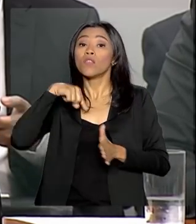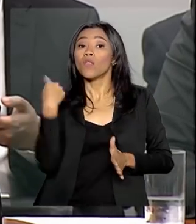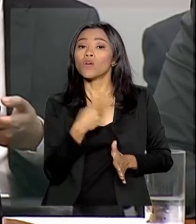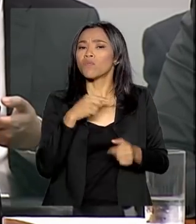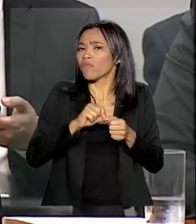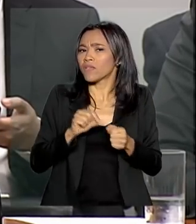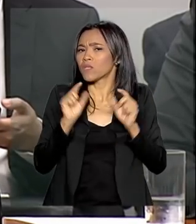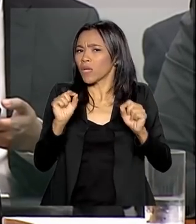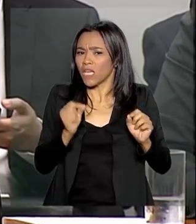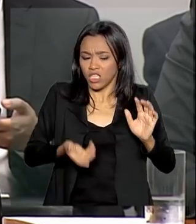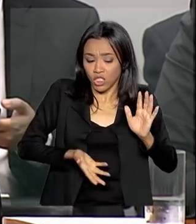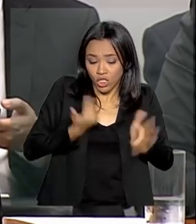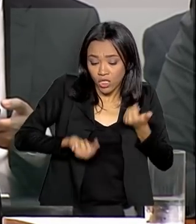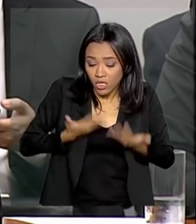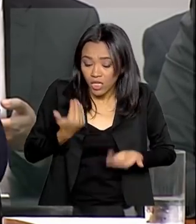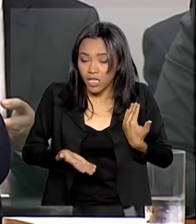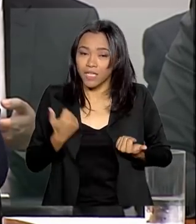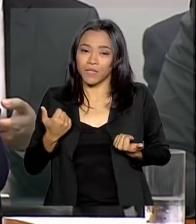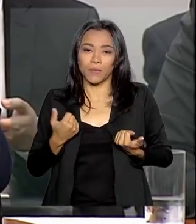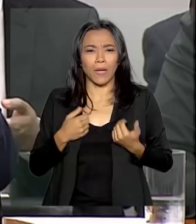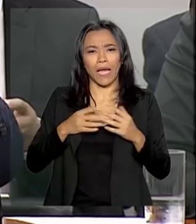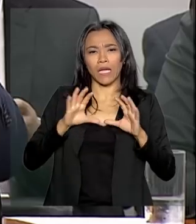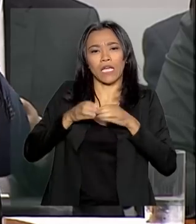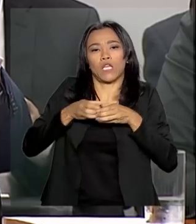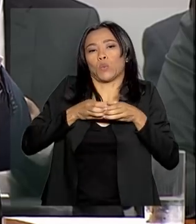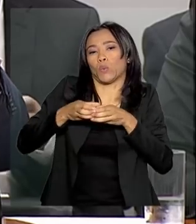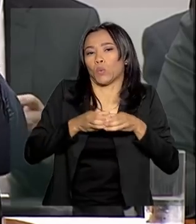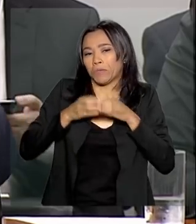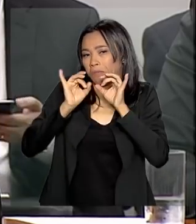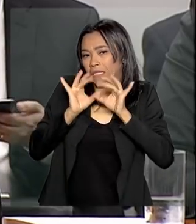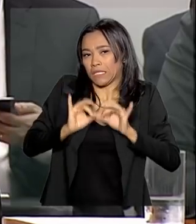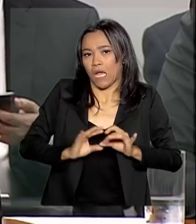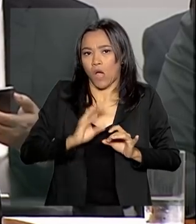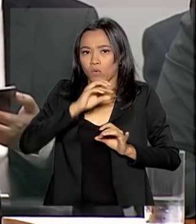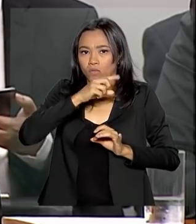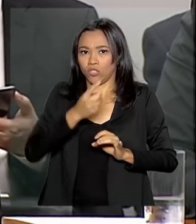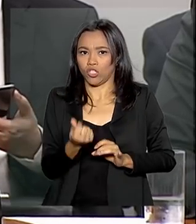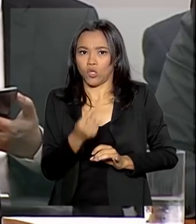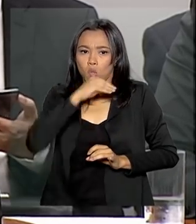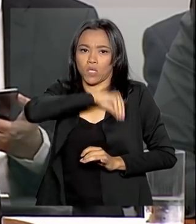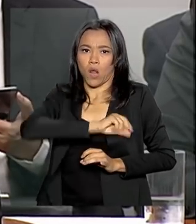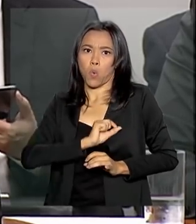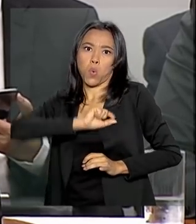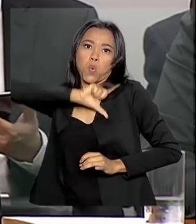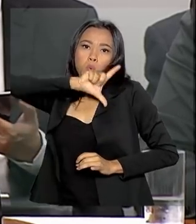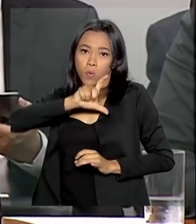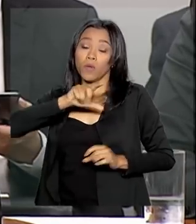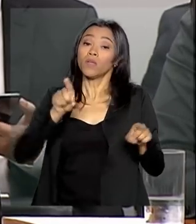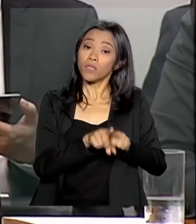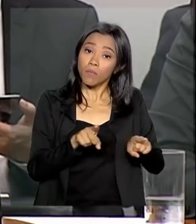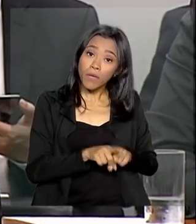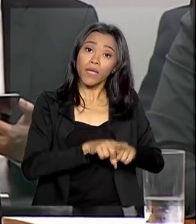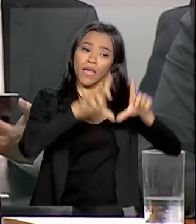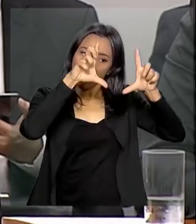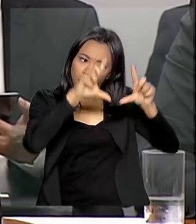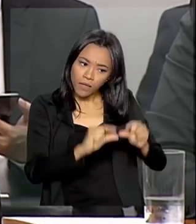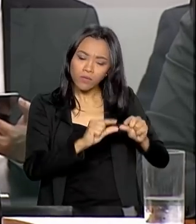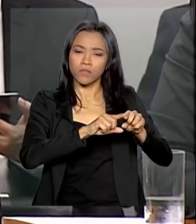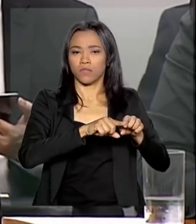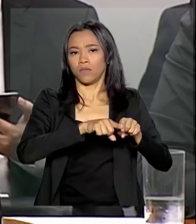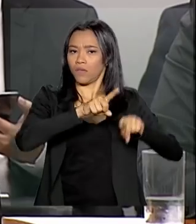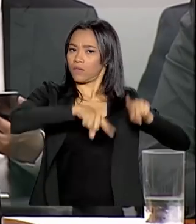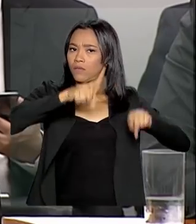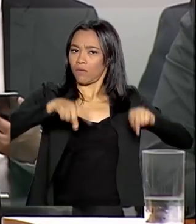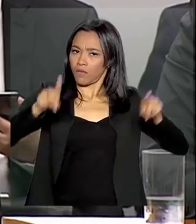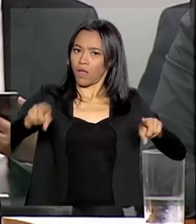removendo privilégios, estamos reduzindo desigualdades sociais e estamos tentando recuperar